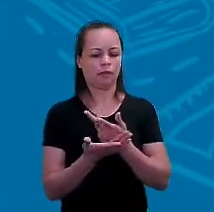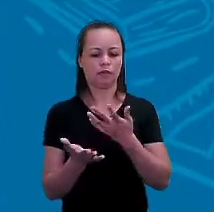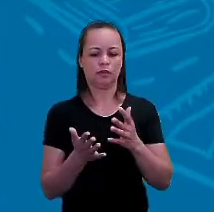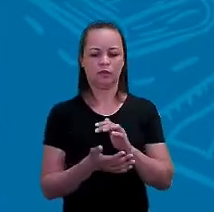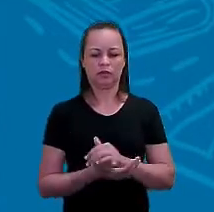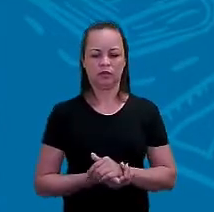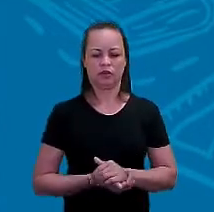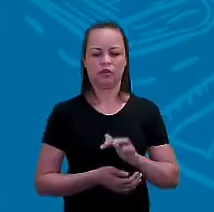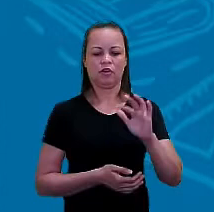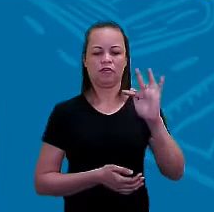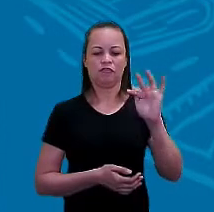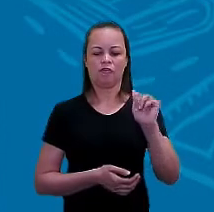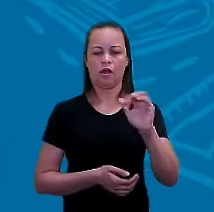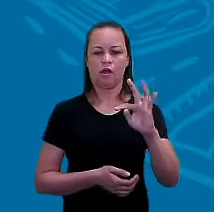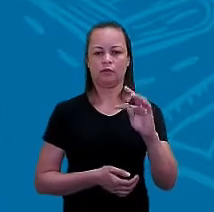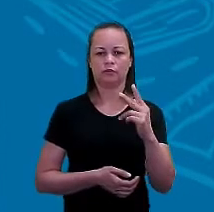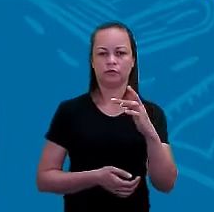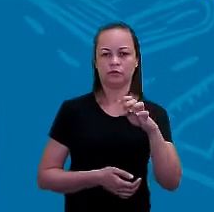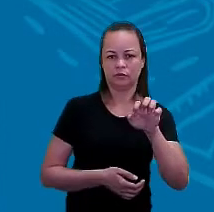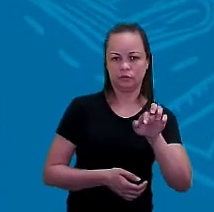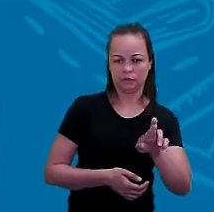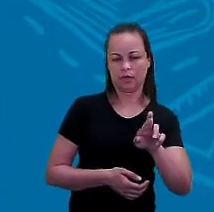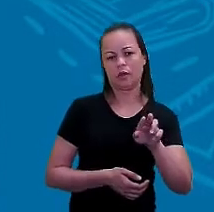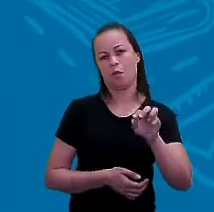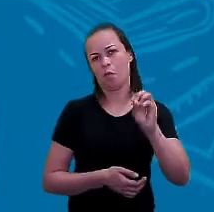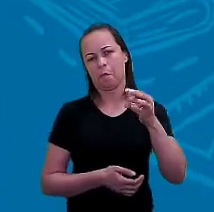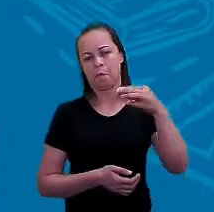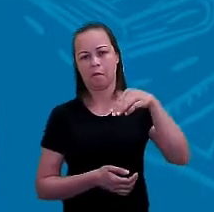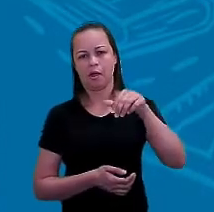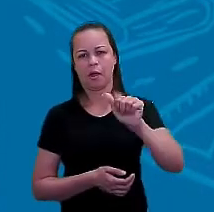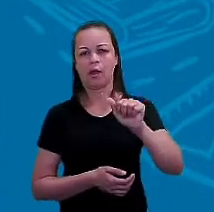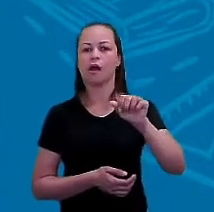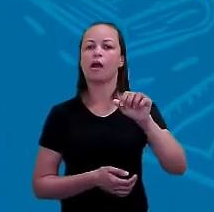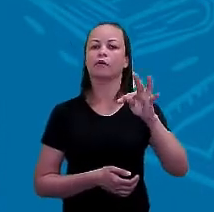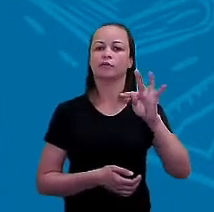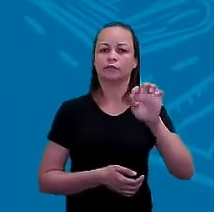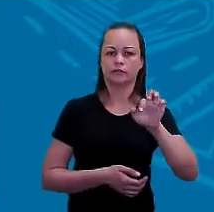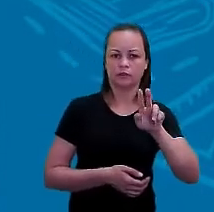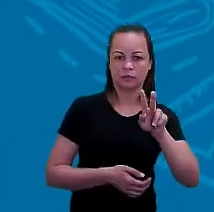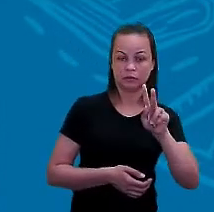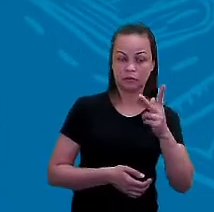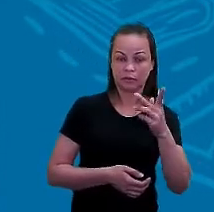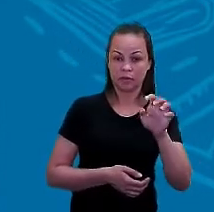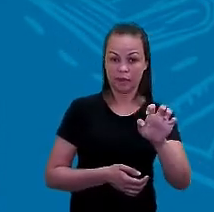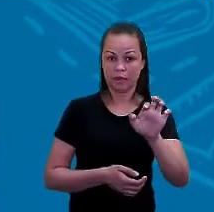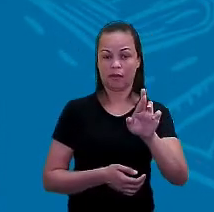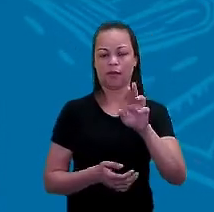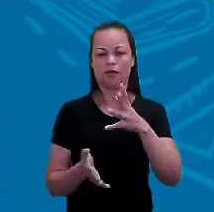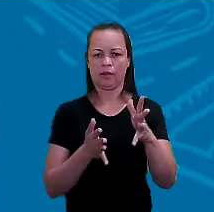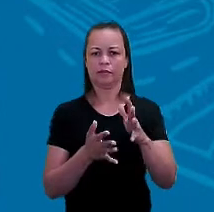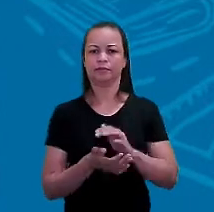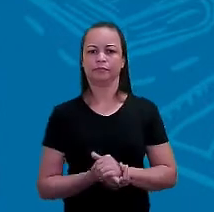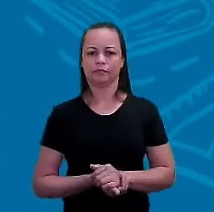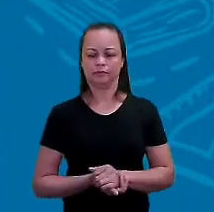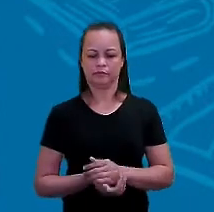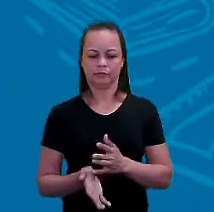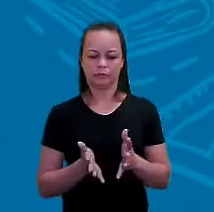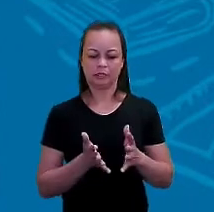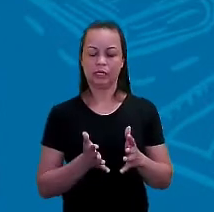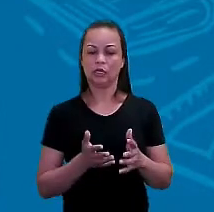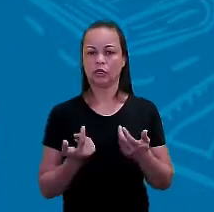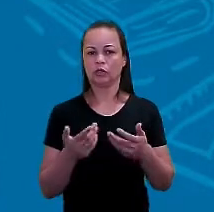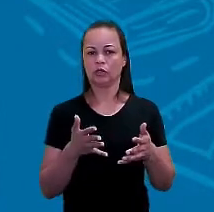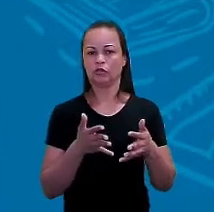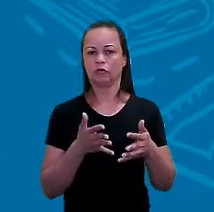Brother, father, ok? Cuidado. Mother, sempre o TH. Cuidado com esse sonzinho. Então, eu não vou dizer aqui o nome do programa